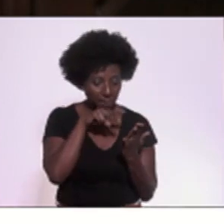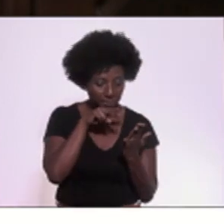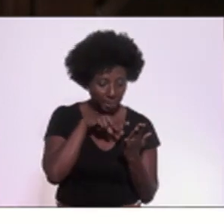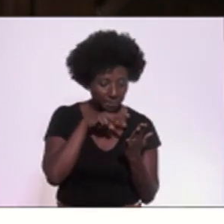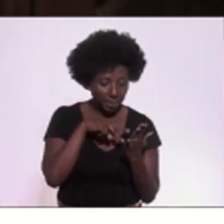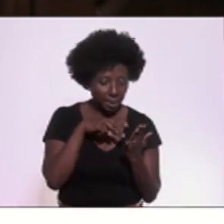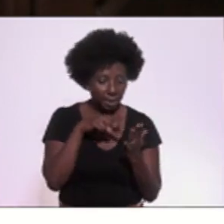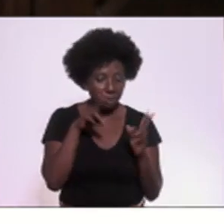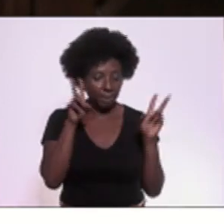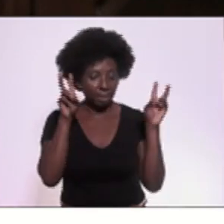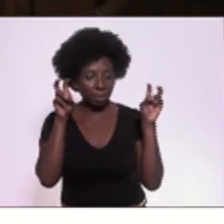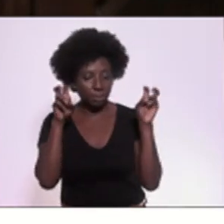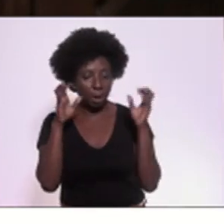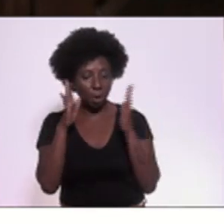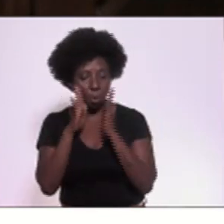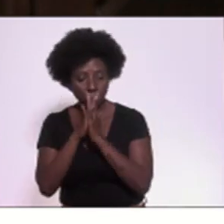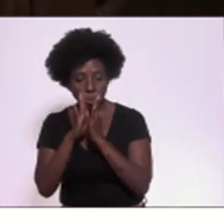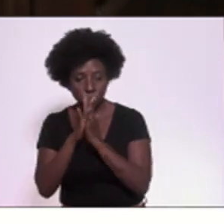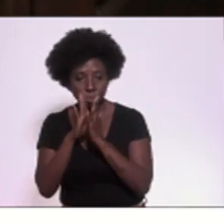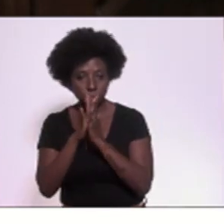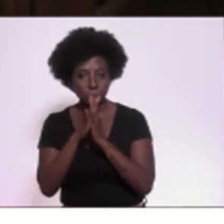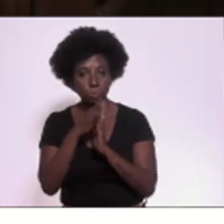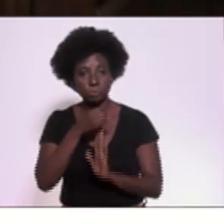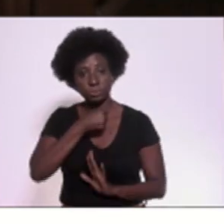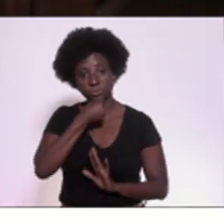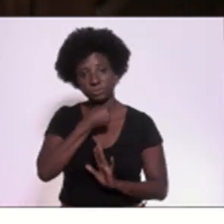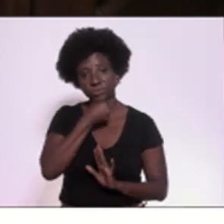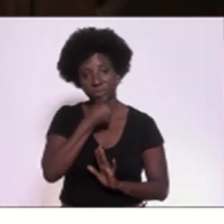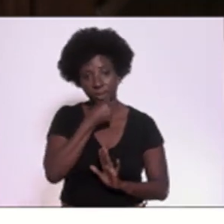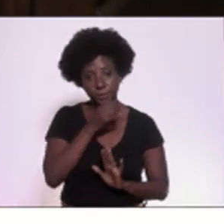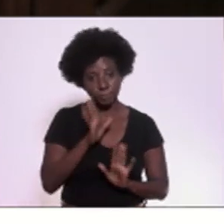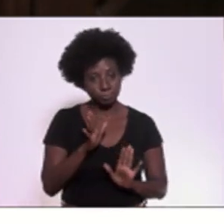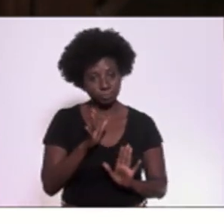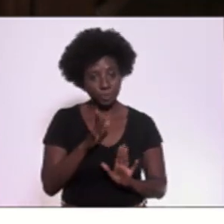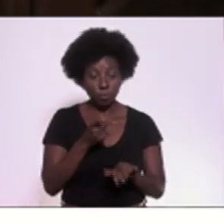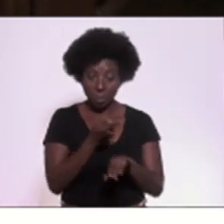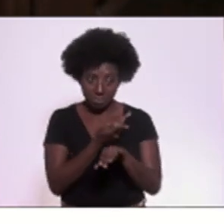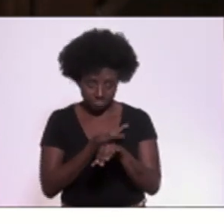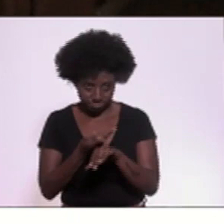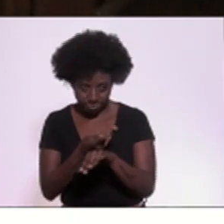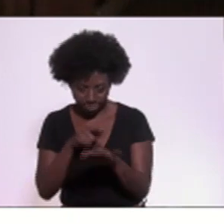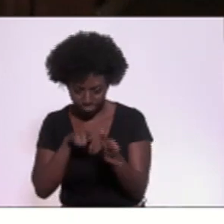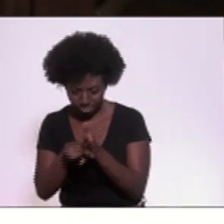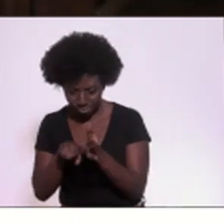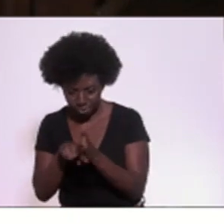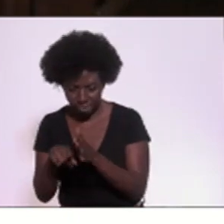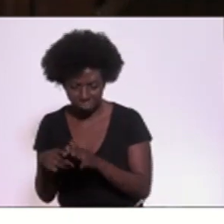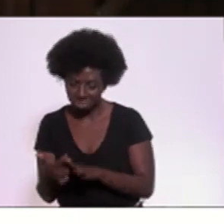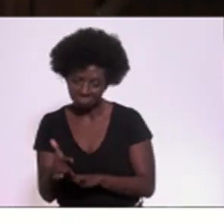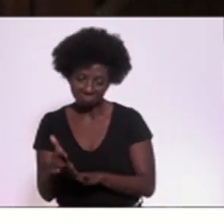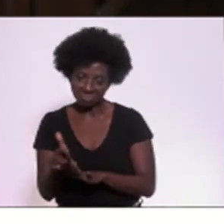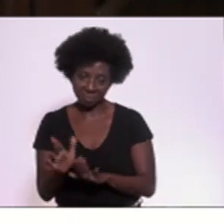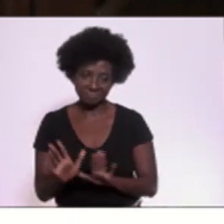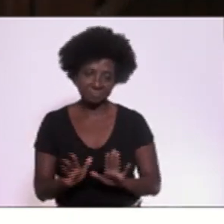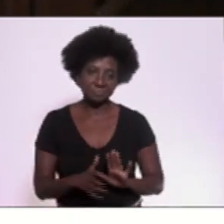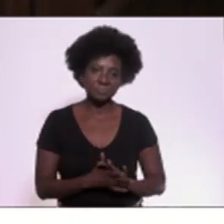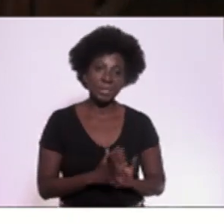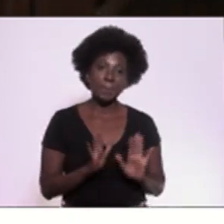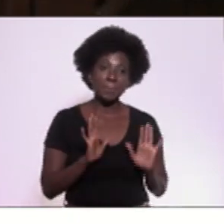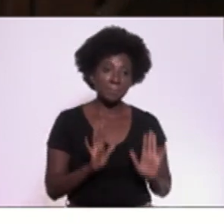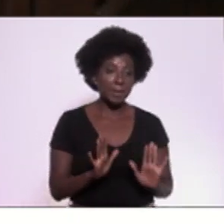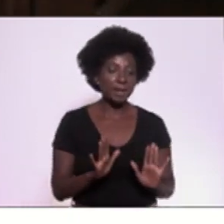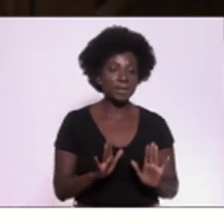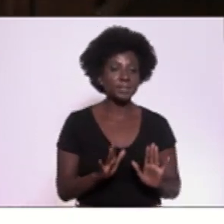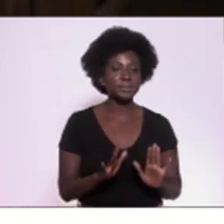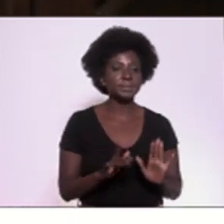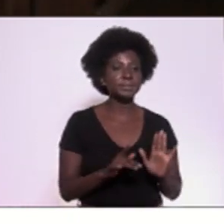E eu vou tentar descobrir, porque não o tenho mais. Mas estou falando isso em